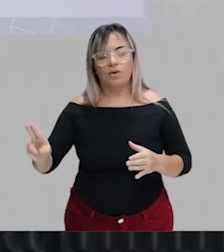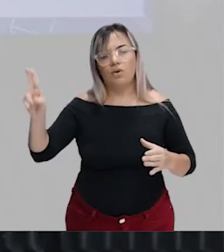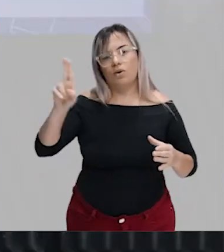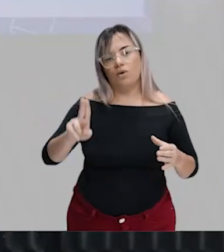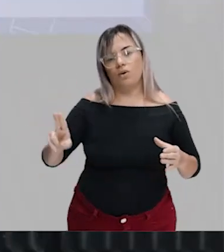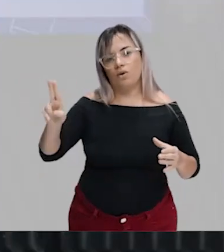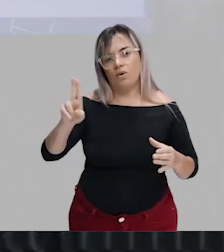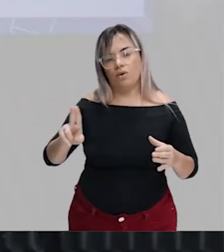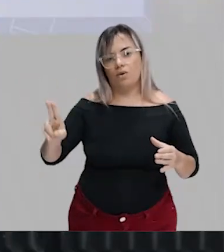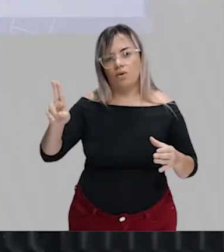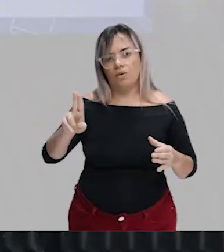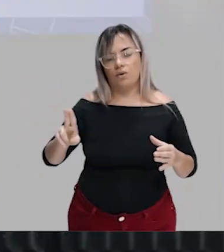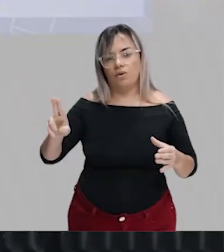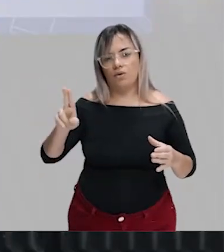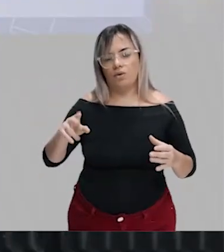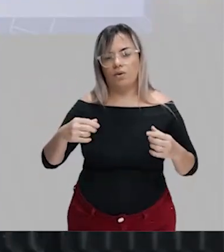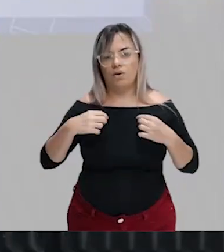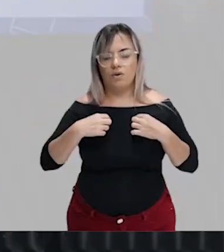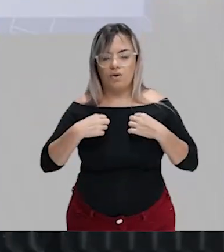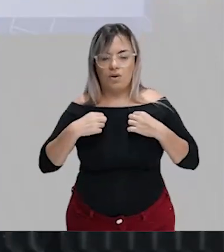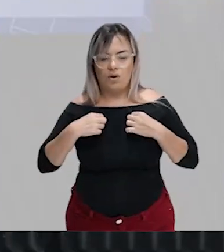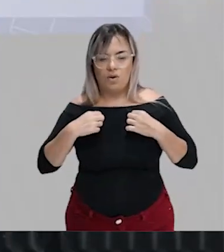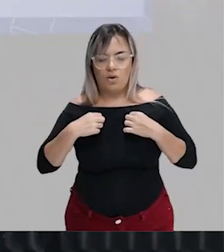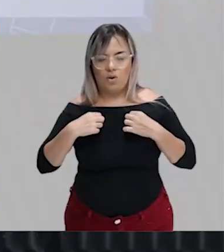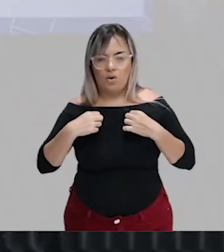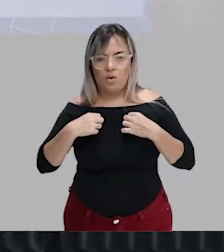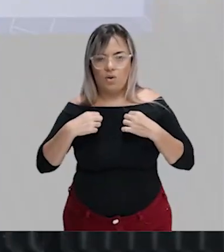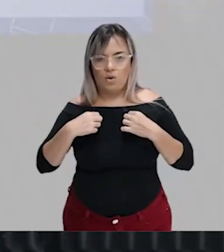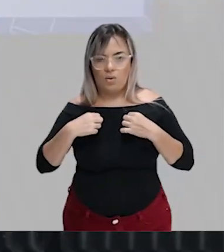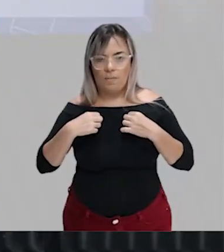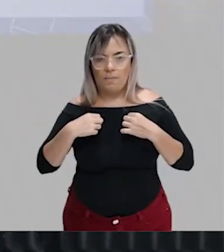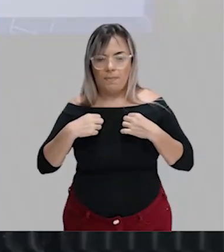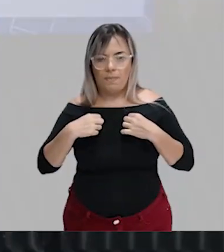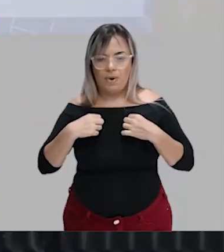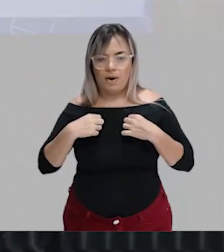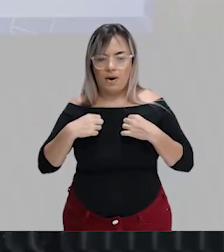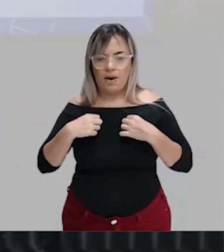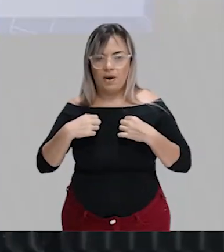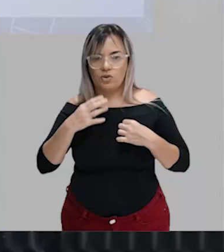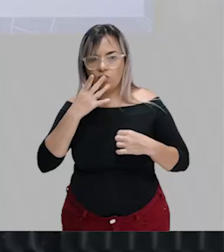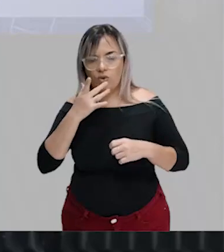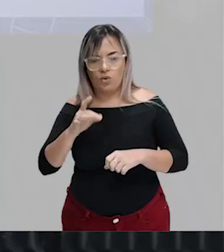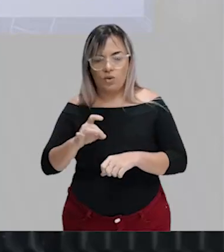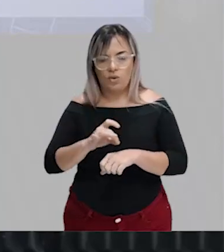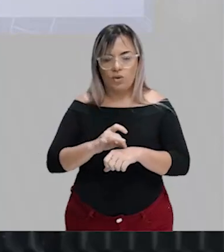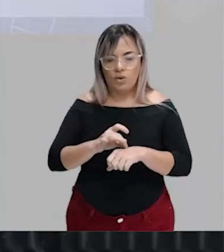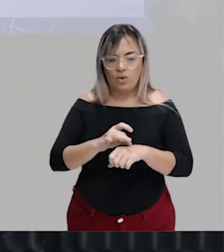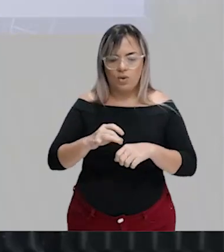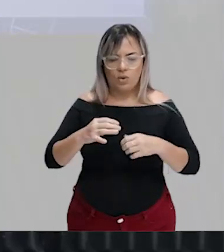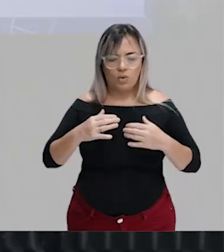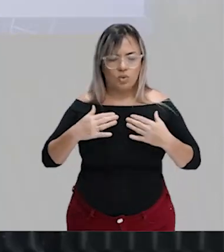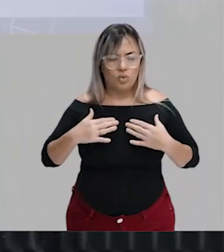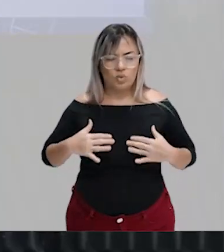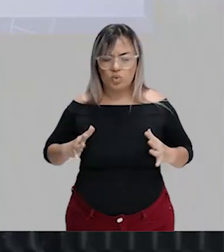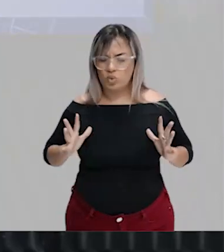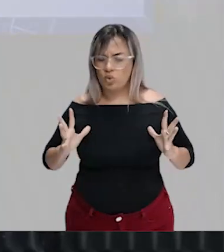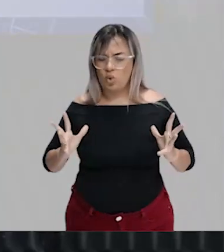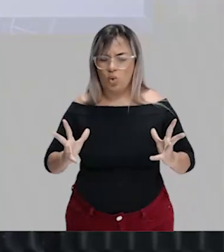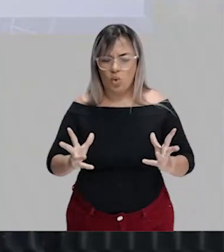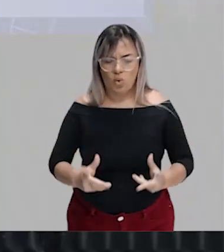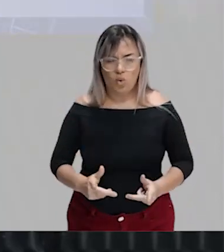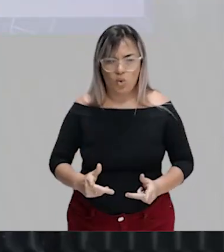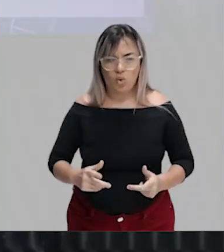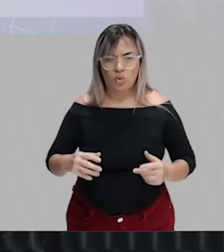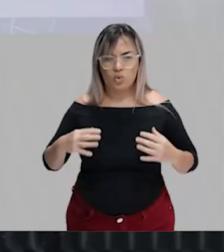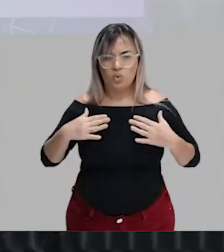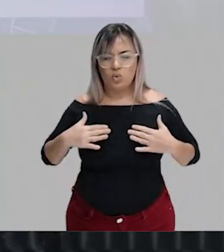utilizam uma vestimenta preta, certo? Cobrindo todo o corpo, ficando apenas os olhos, né, para o